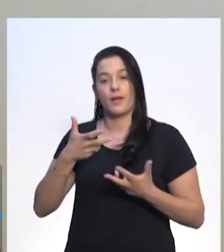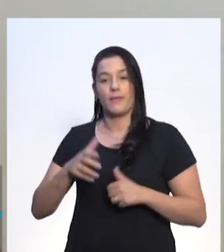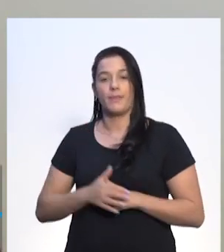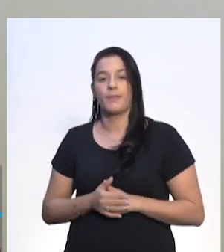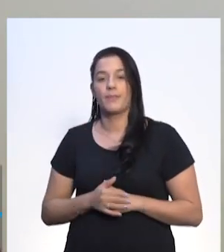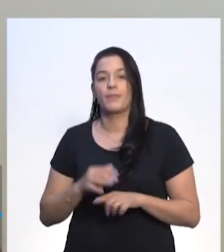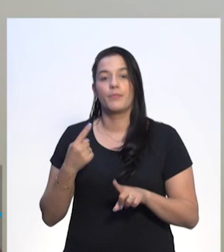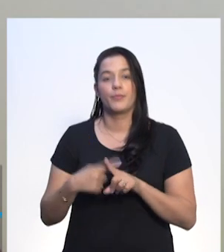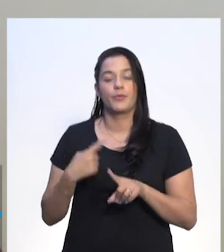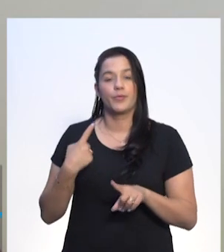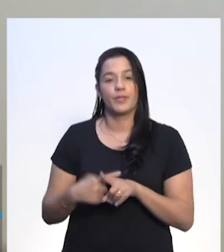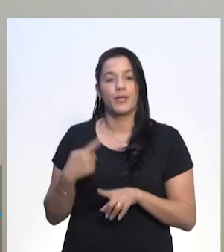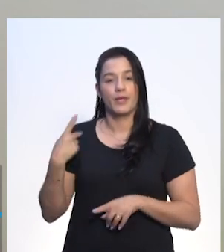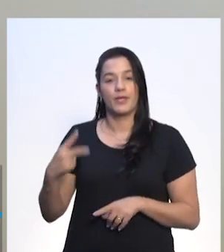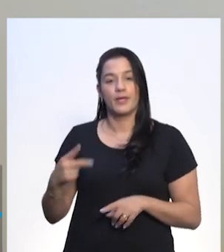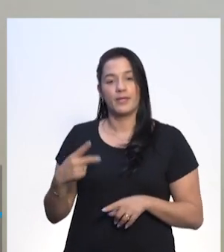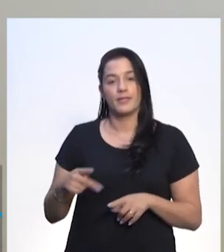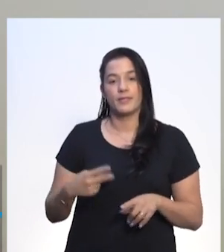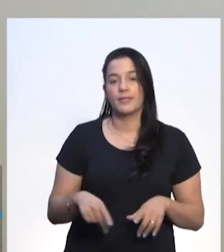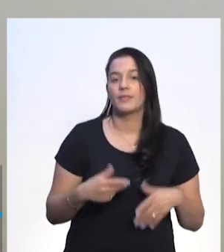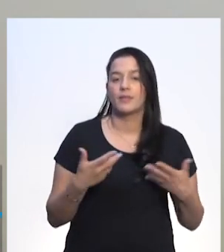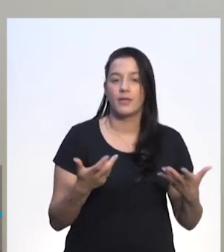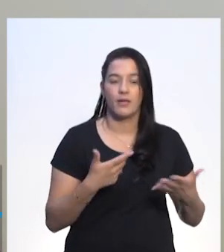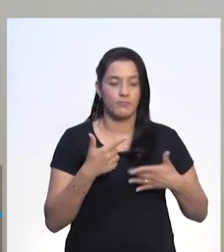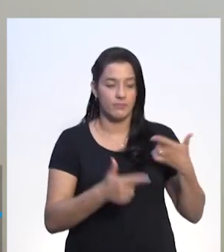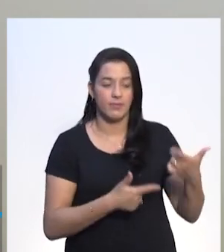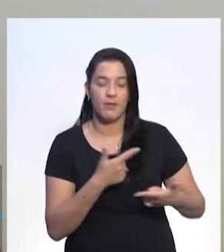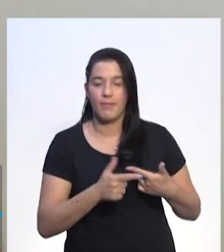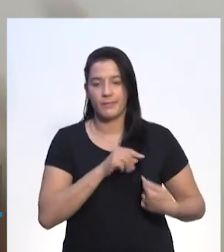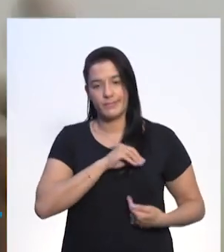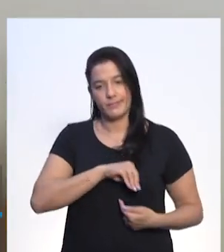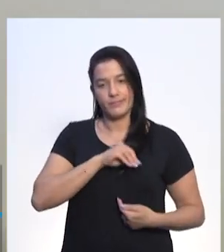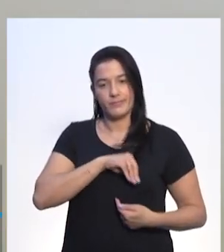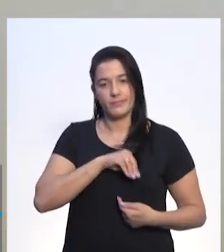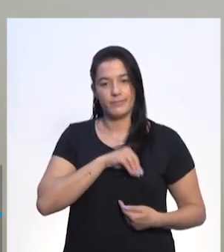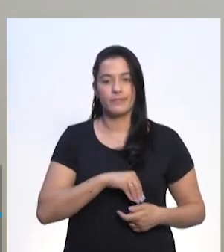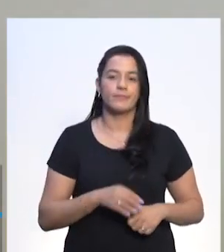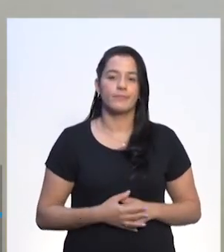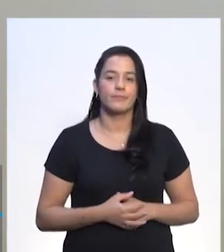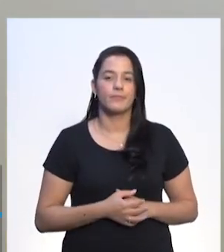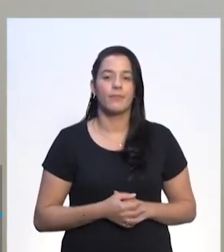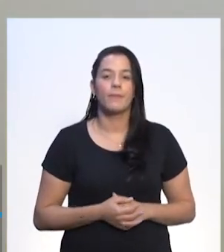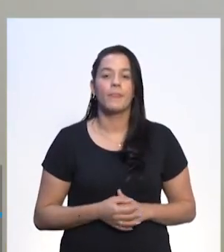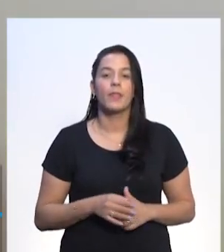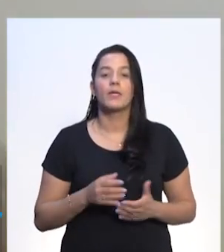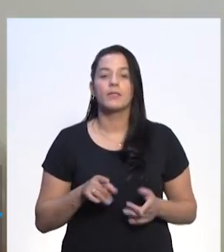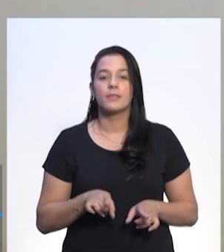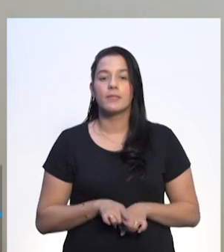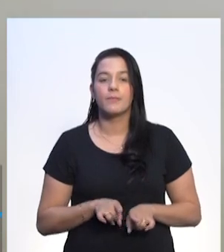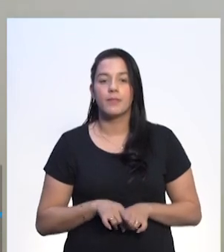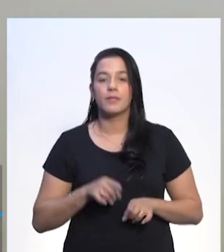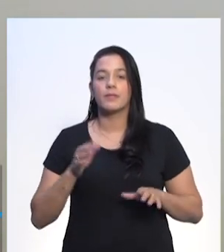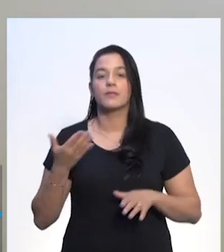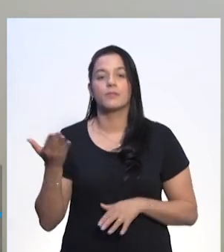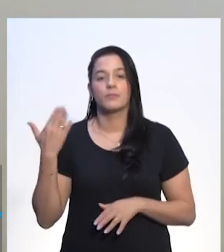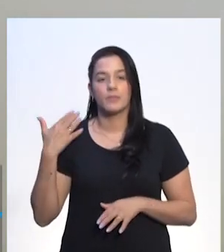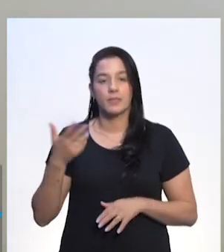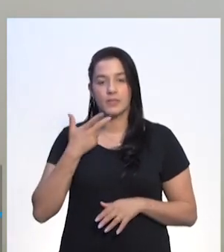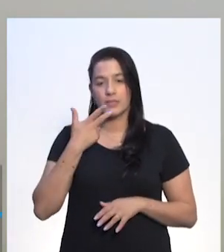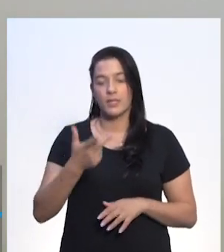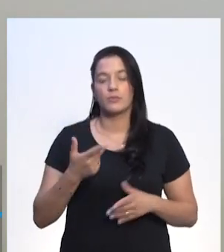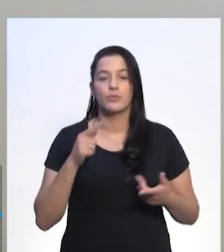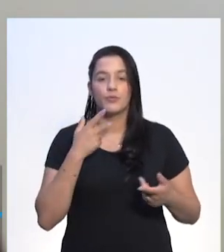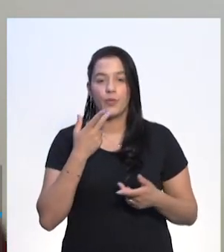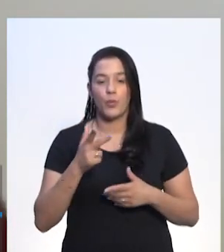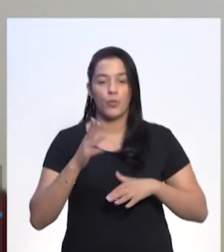da nossa sociedade, que é a questão relativa ao trabalho. Na aula passada, nós falamos um pouco das profissões e foi interessante